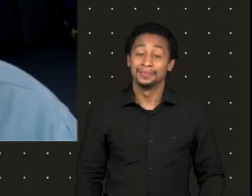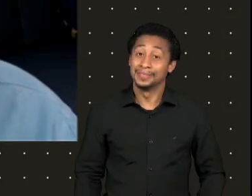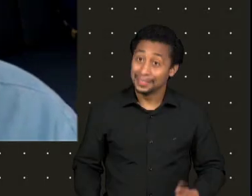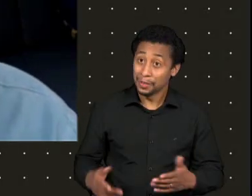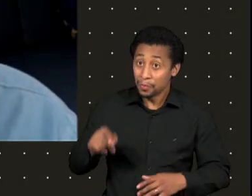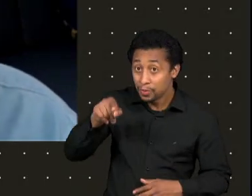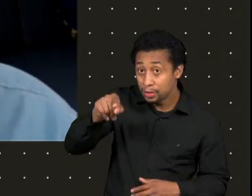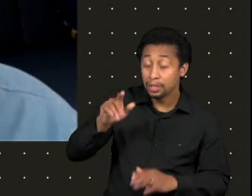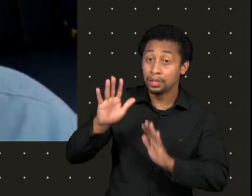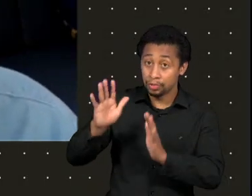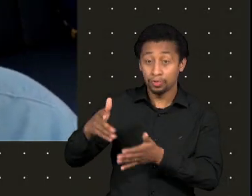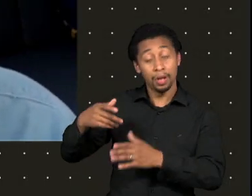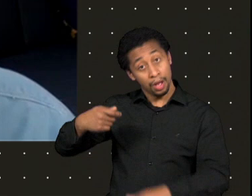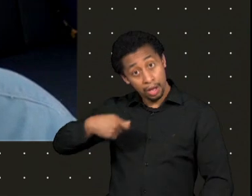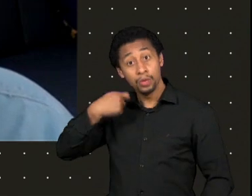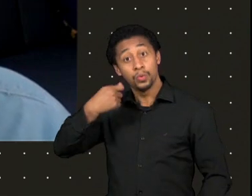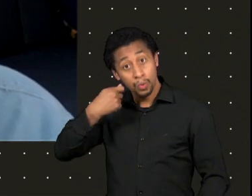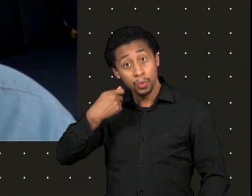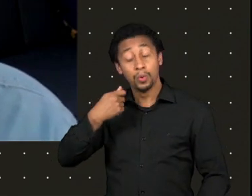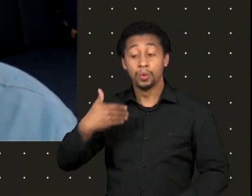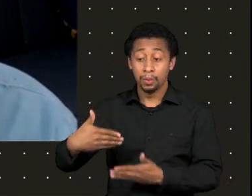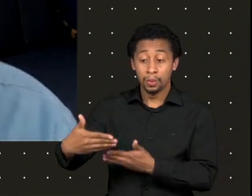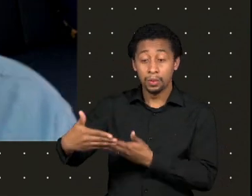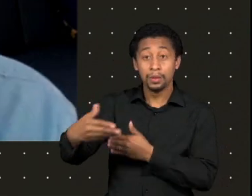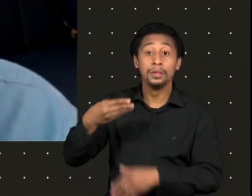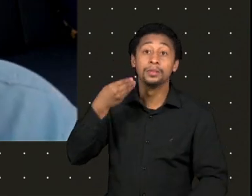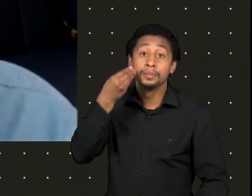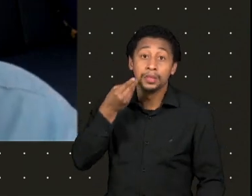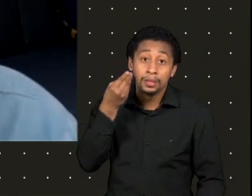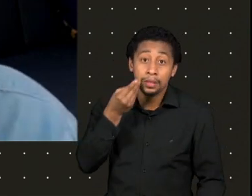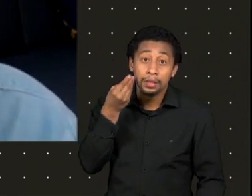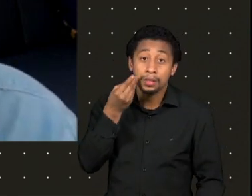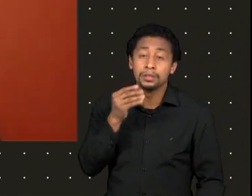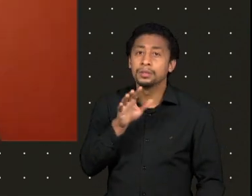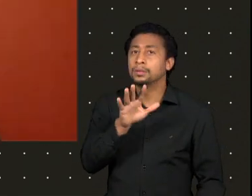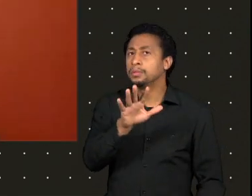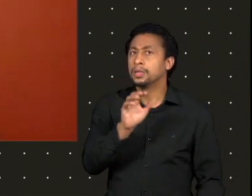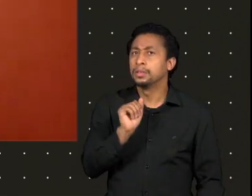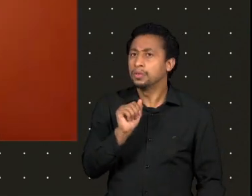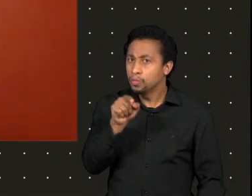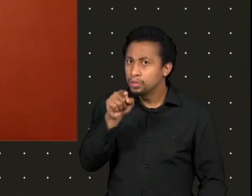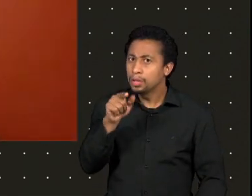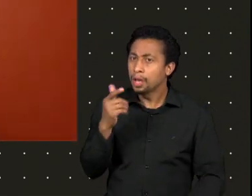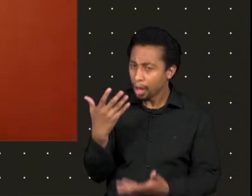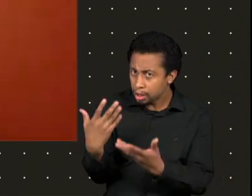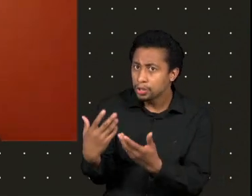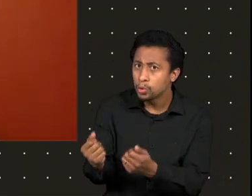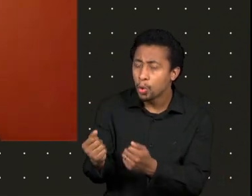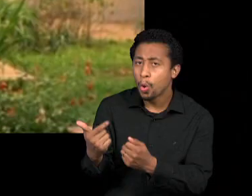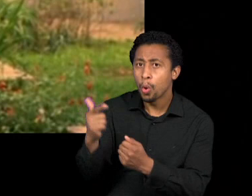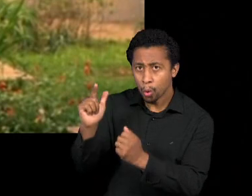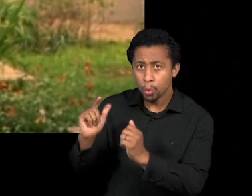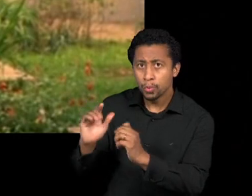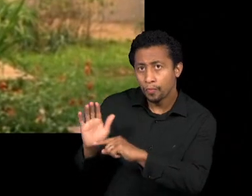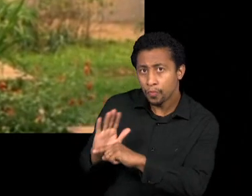já experiente, já tendo feito um filme, você faz o segundo. Aí já me deu mais